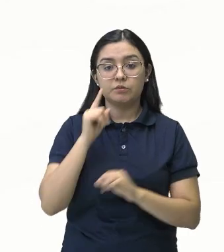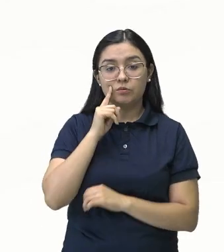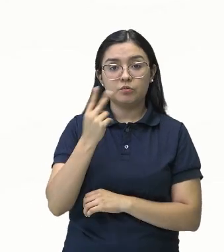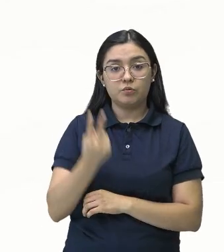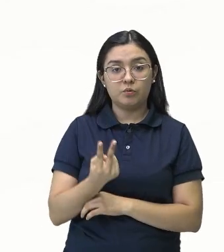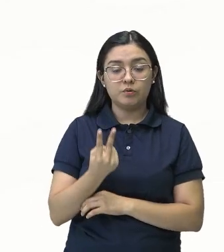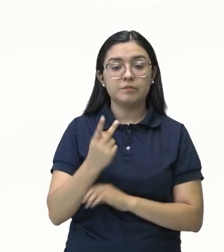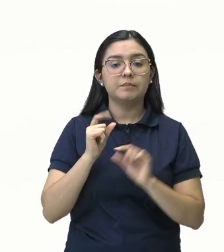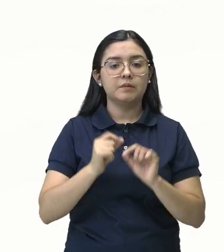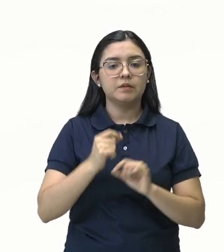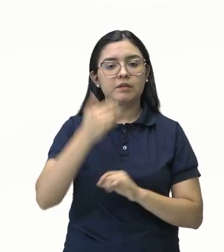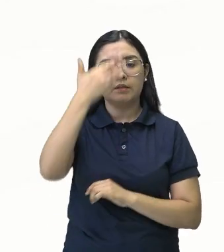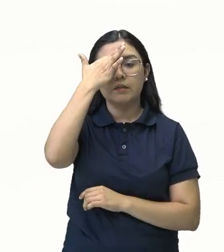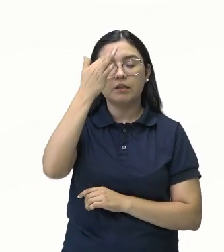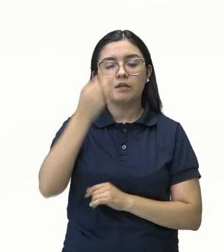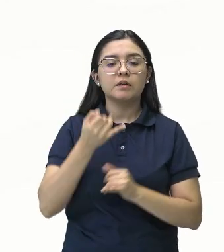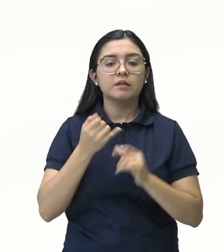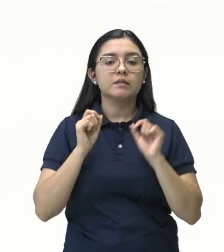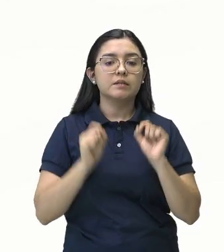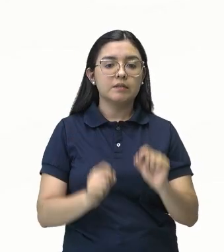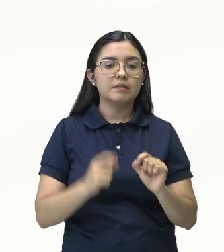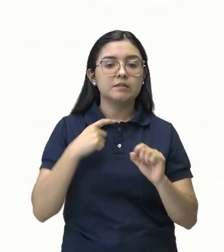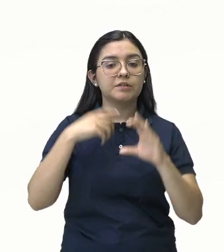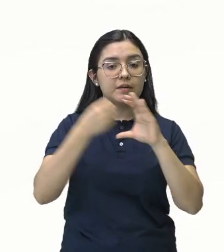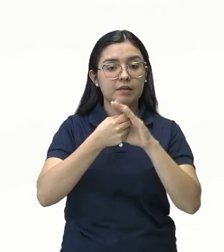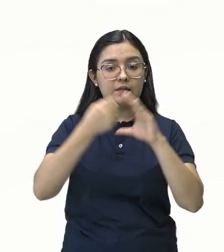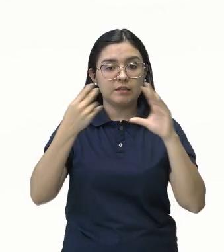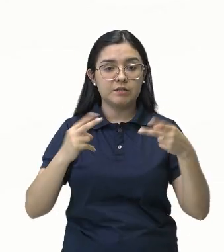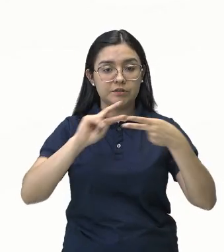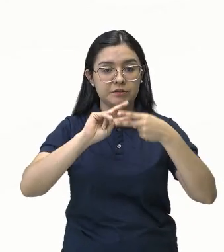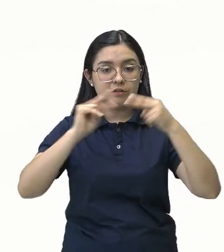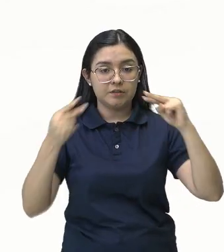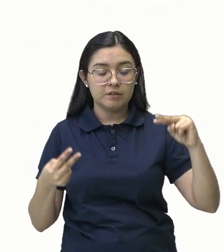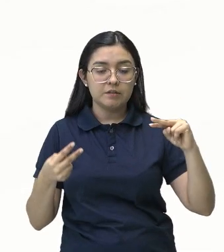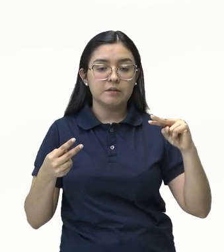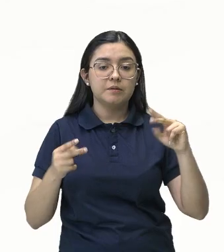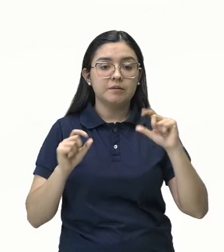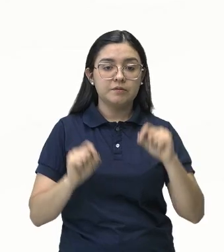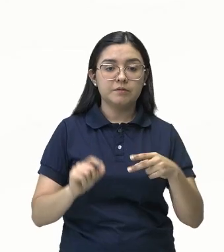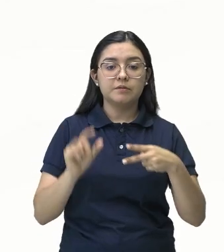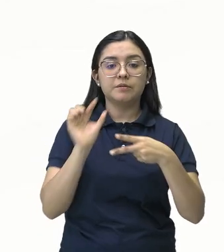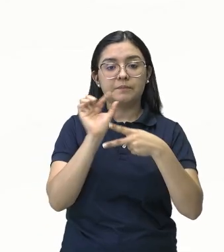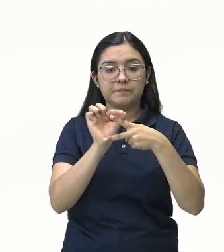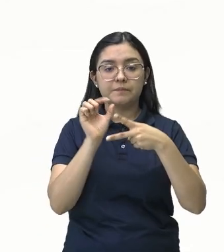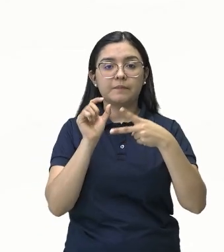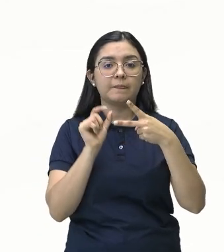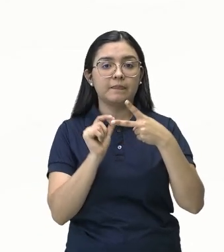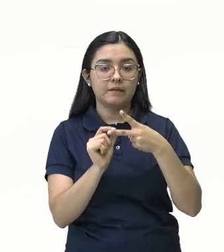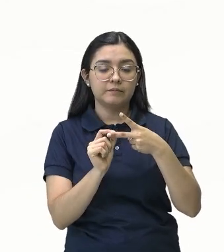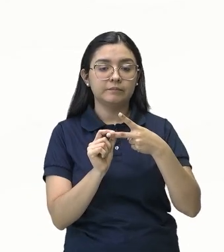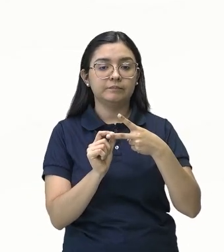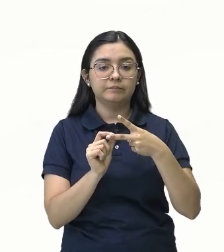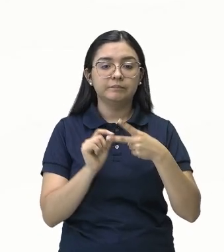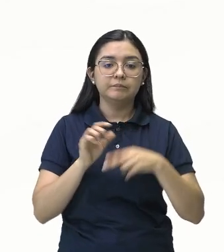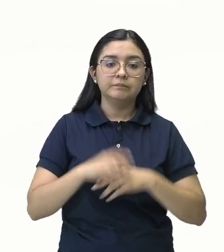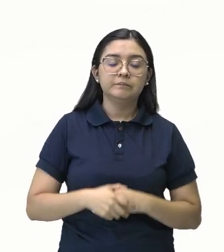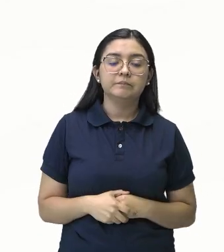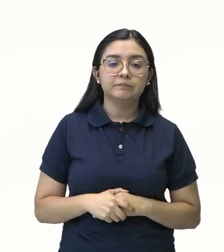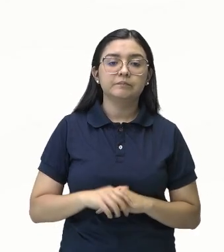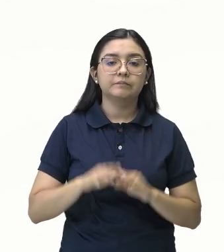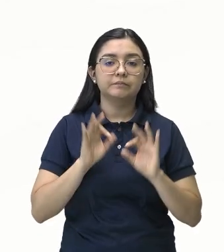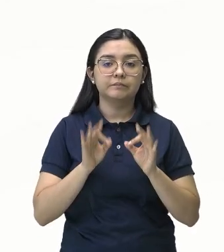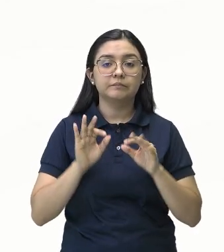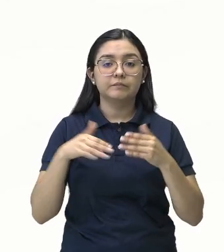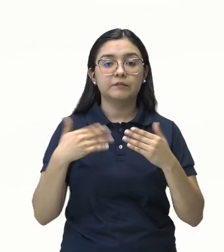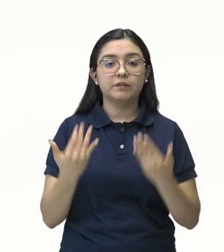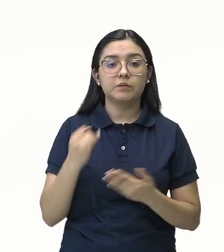para entender que essa informação genética ela veio de um cruzamento parental. Tá?